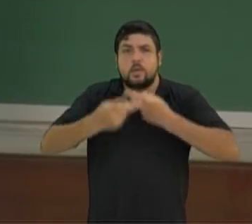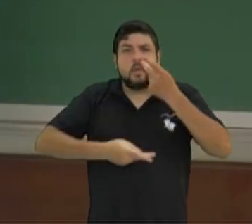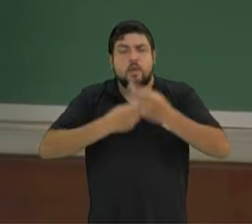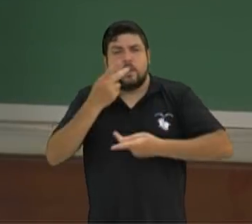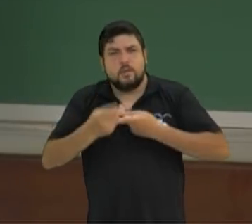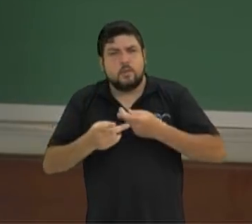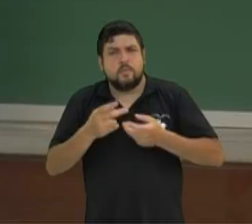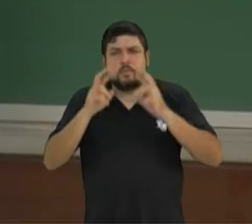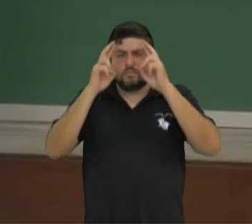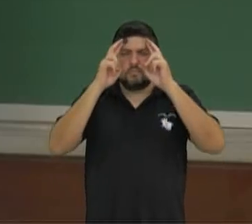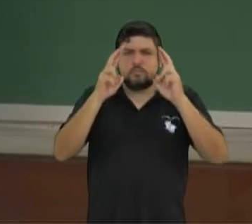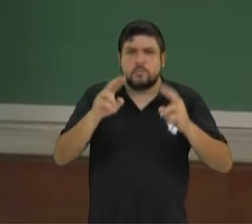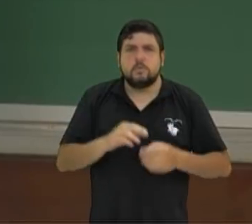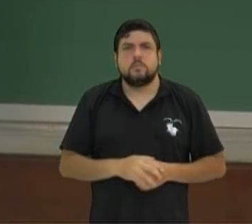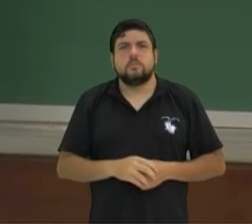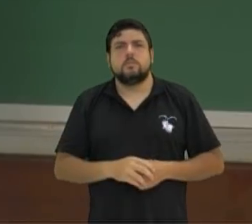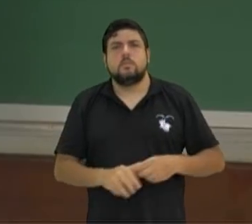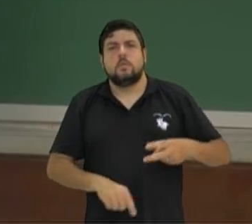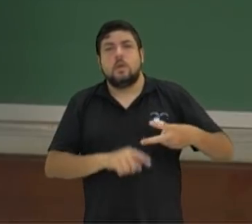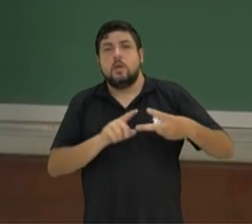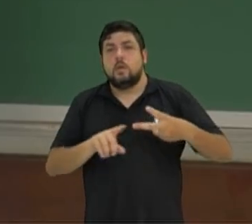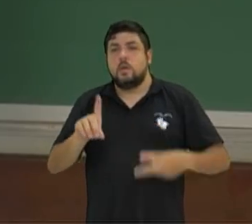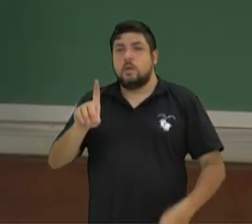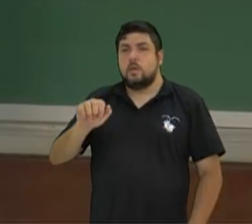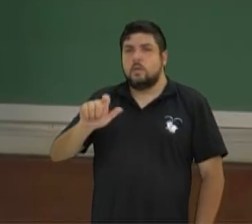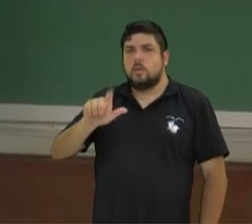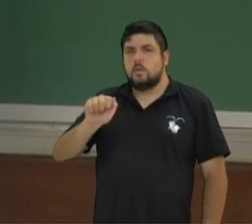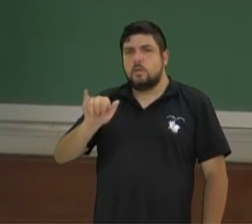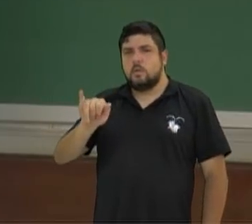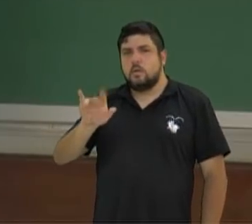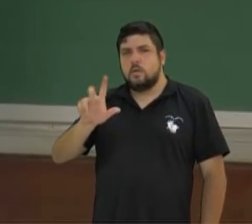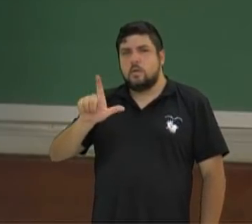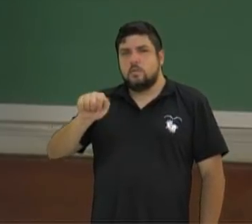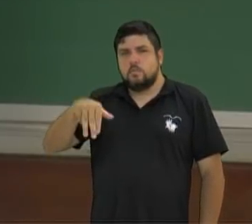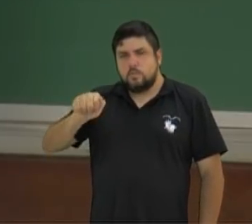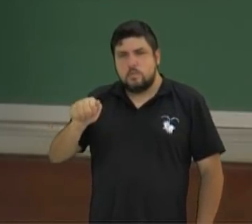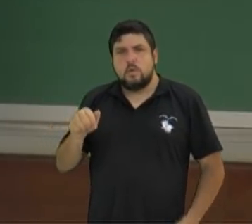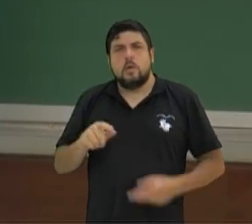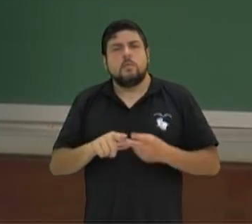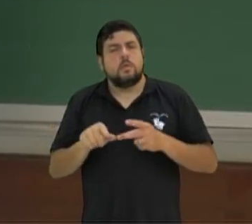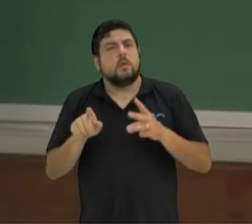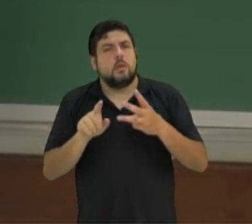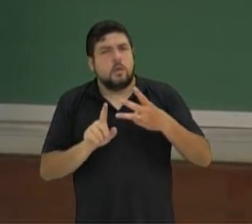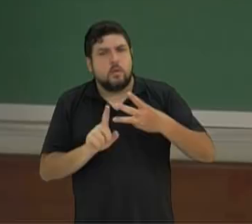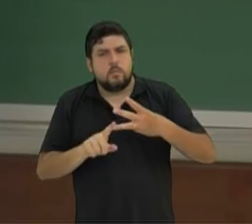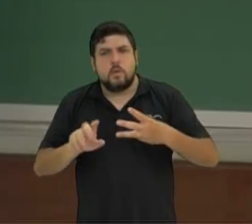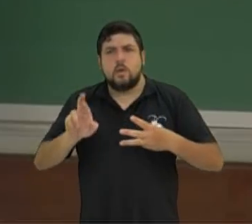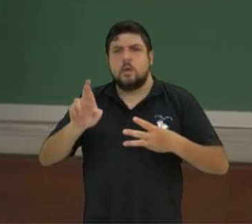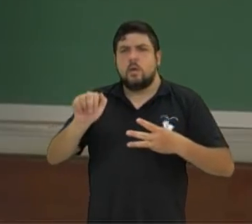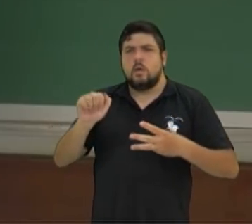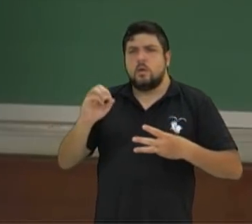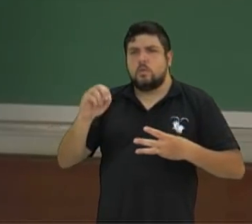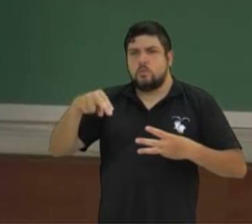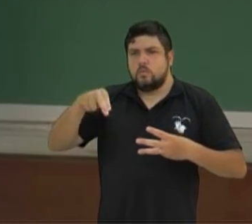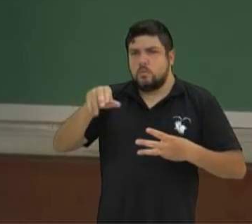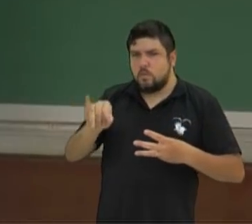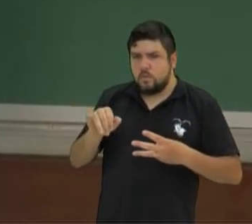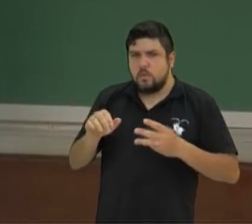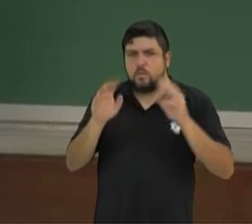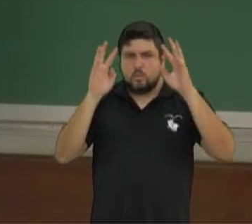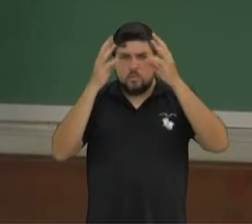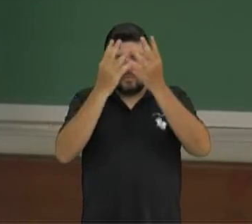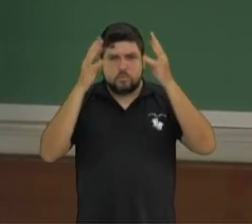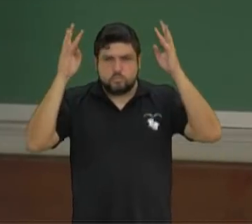Dalai Lama, que é um líder do budismo tibetano, Cacique Raoni, aqui da Amazônia, que além de defender a Amazônia,